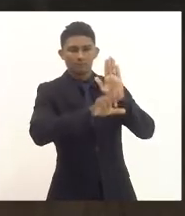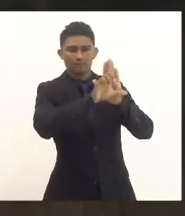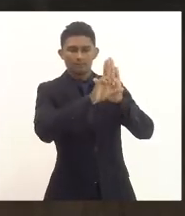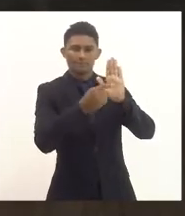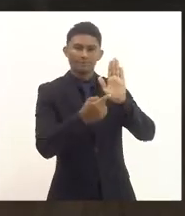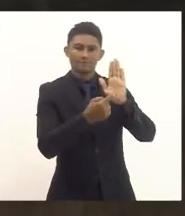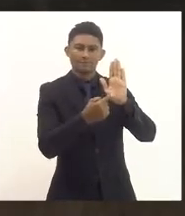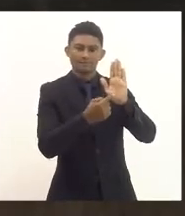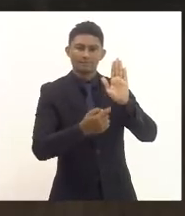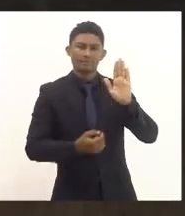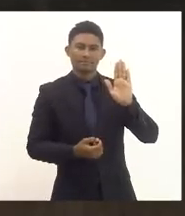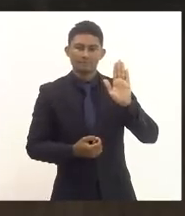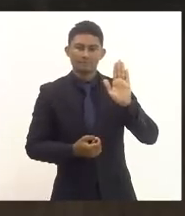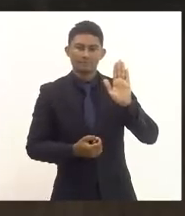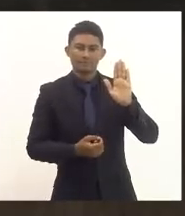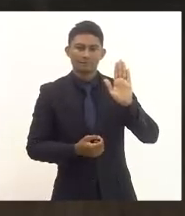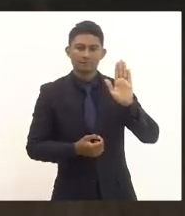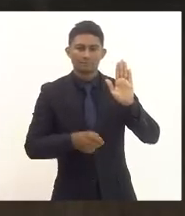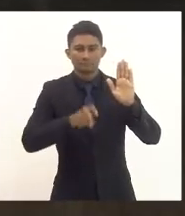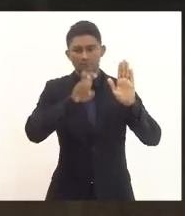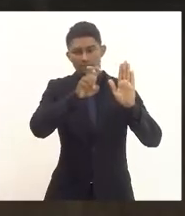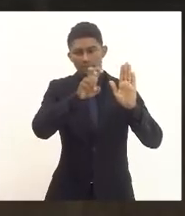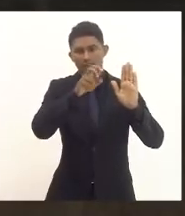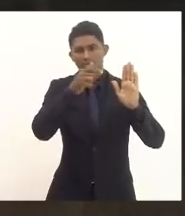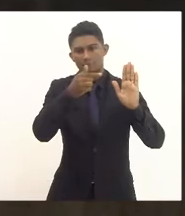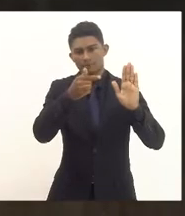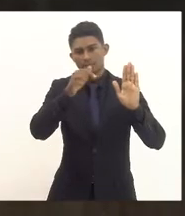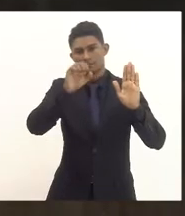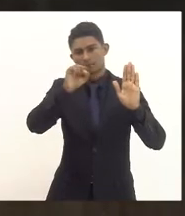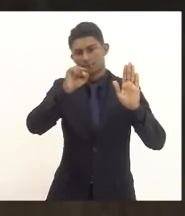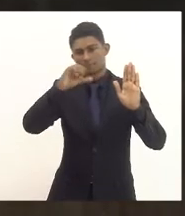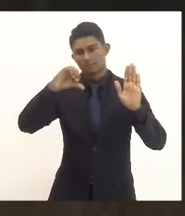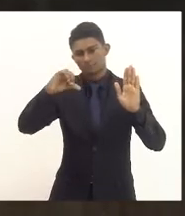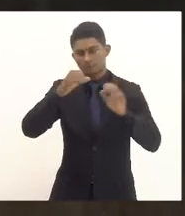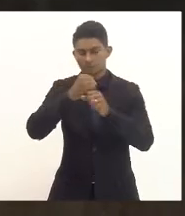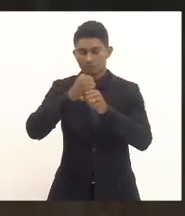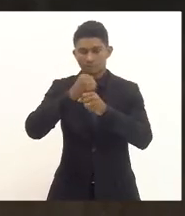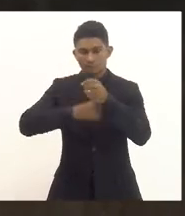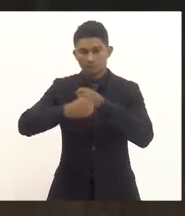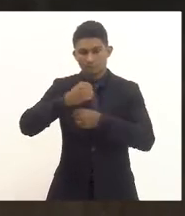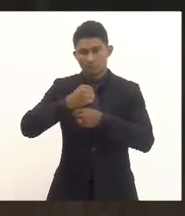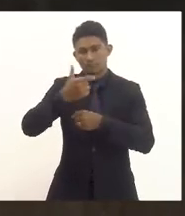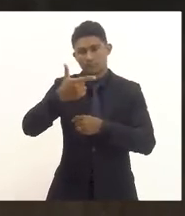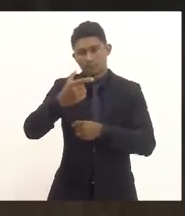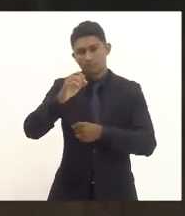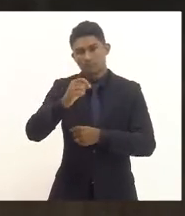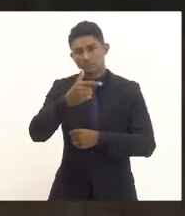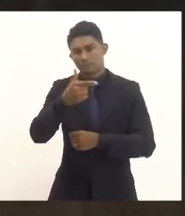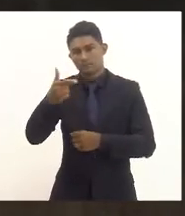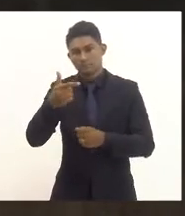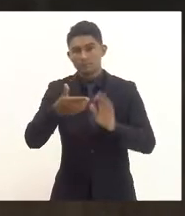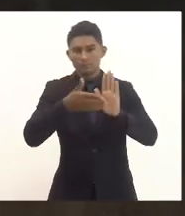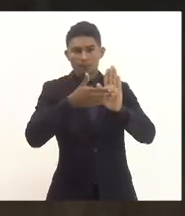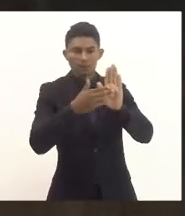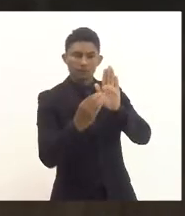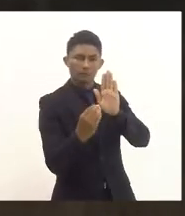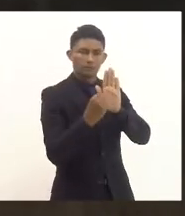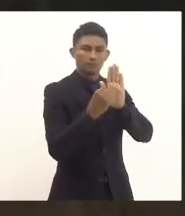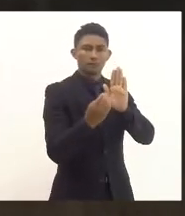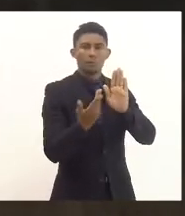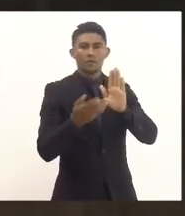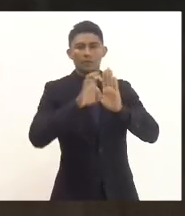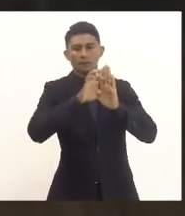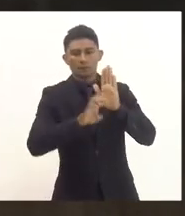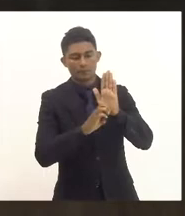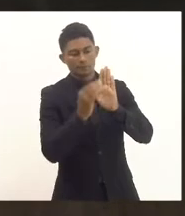de lei 5789 de 22 ver a porta para receber emendas